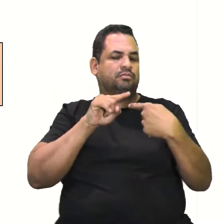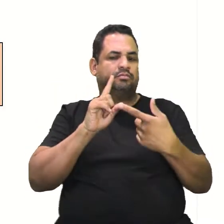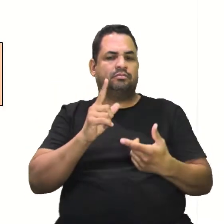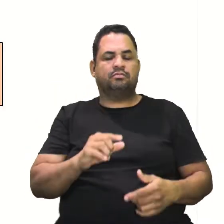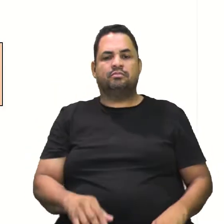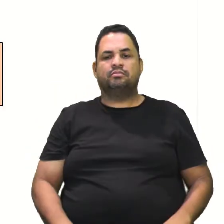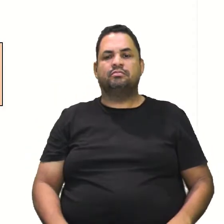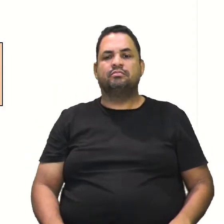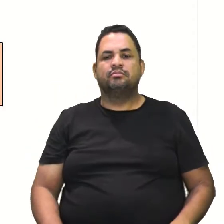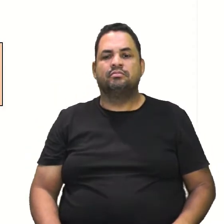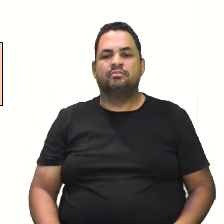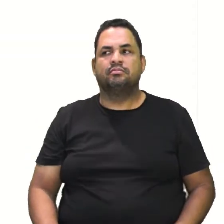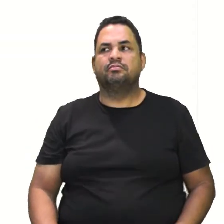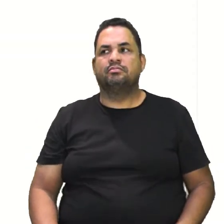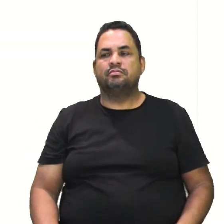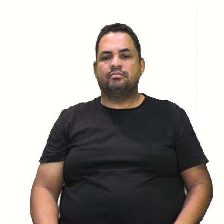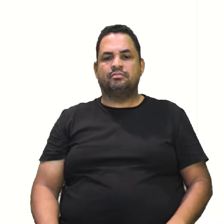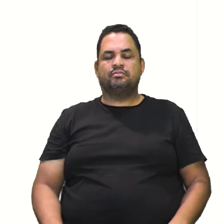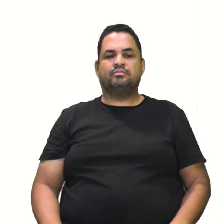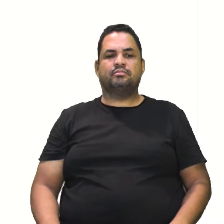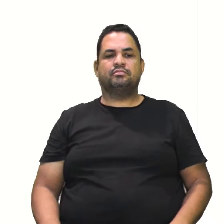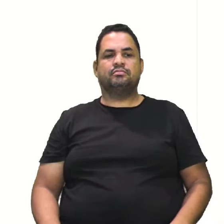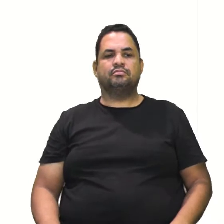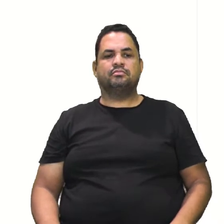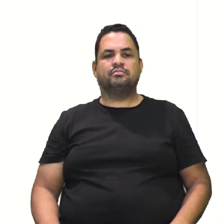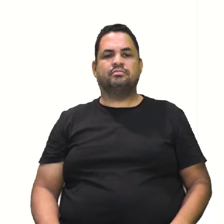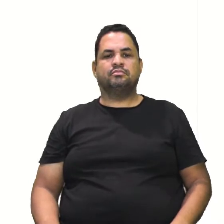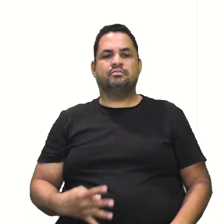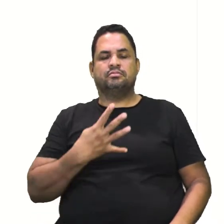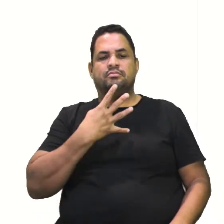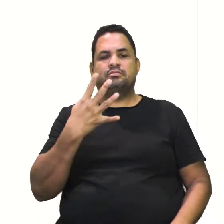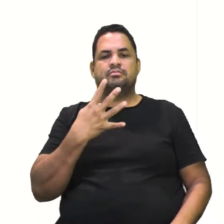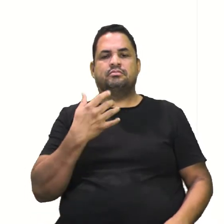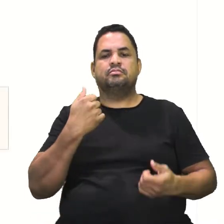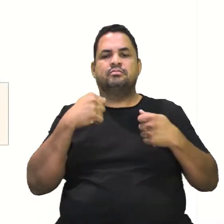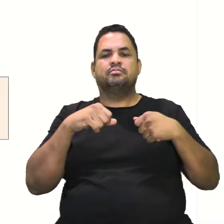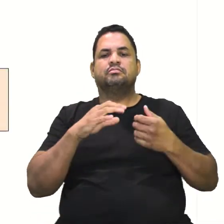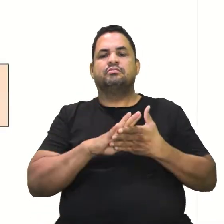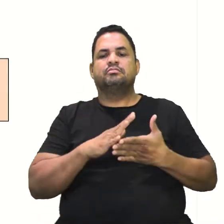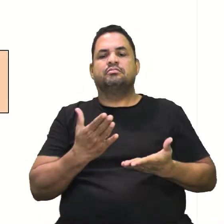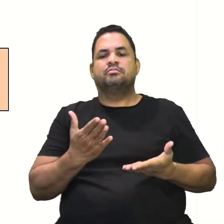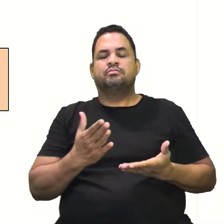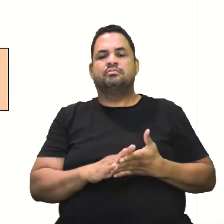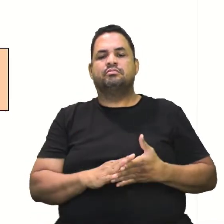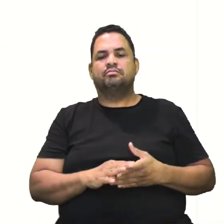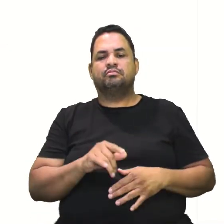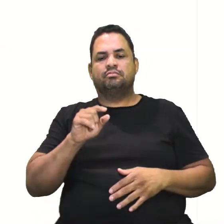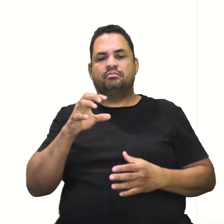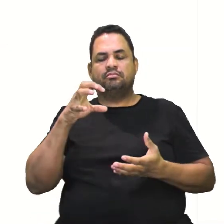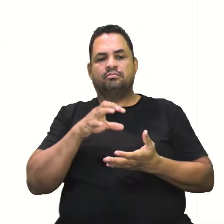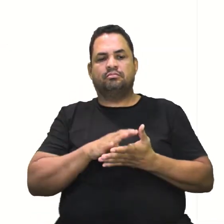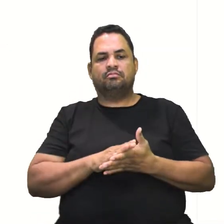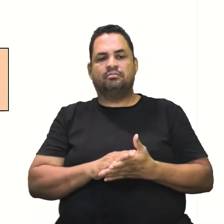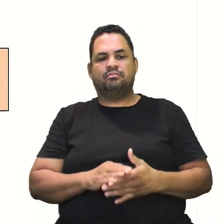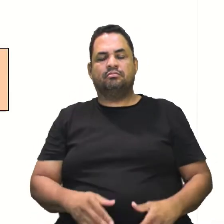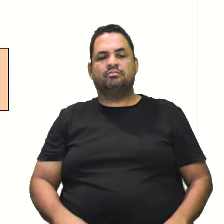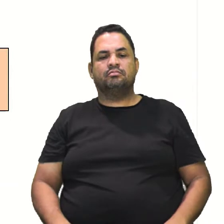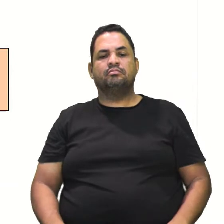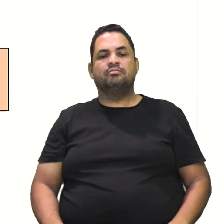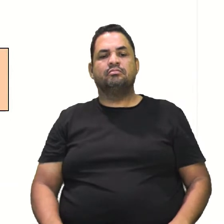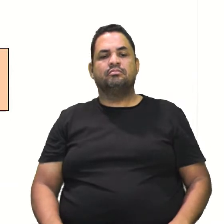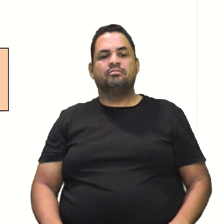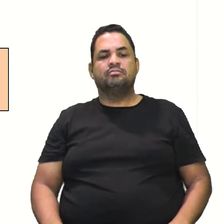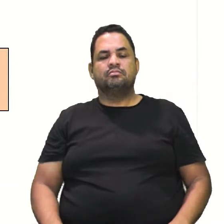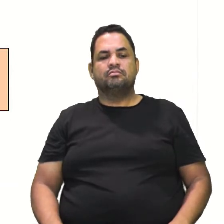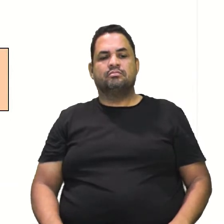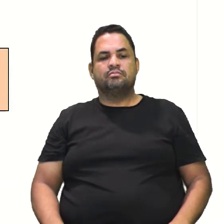o sinal negativo é que determina que é a hipérbole, né? Para o quarto caso, do mesmo jeito, só que agora o meu eixo real é paralelo ao